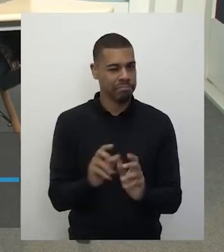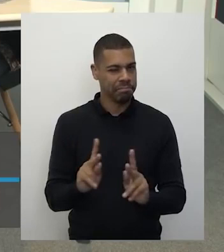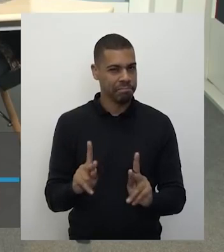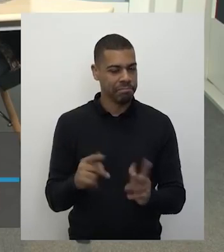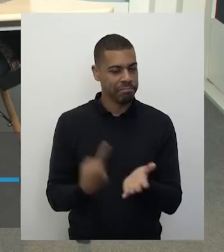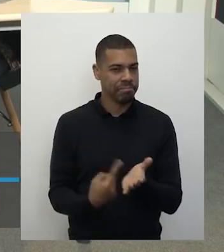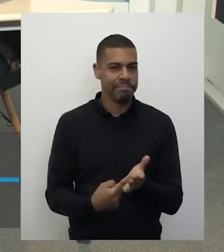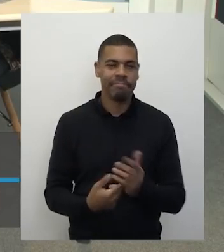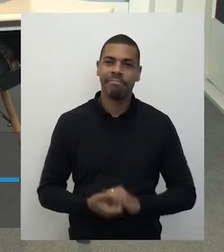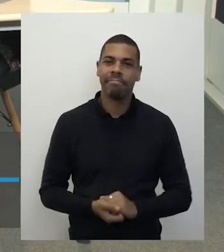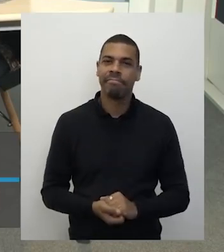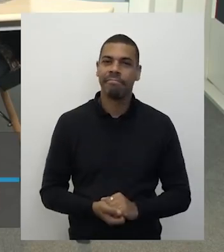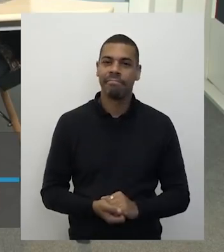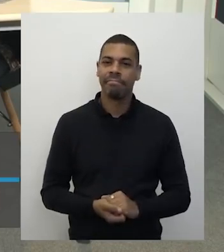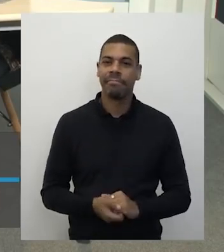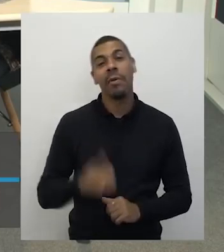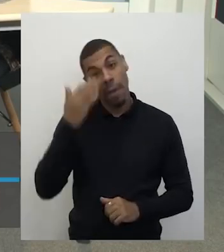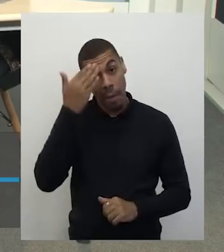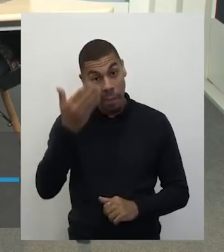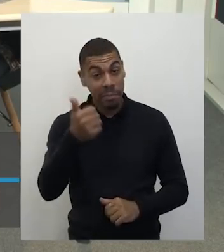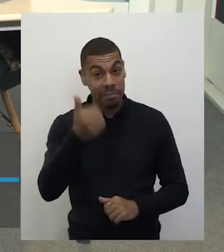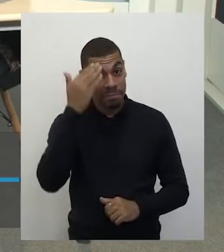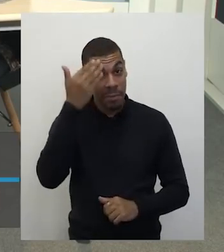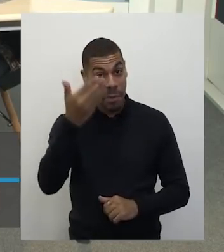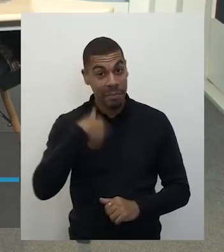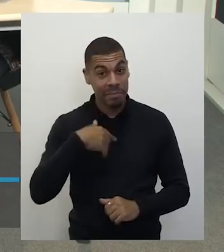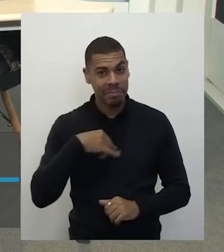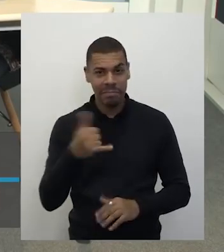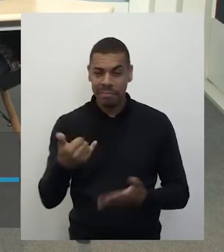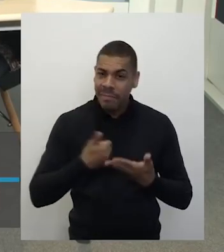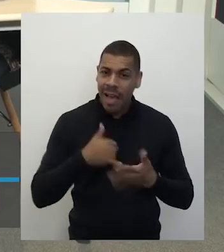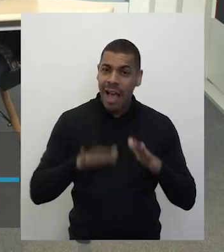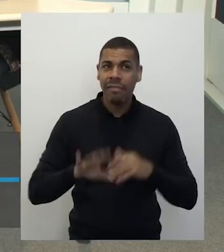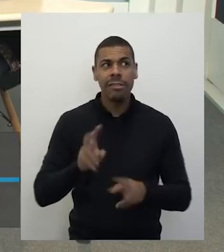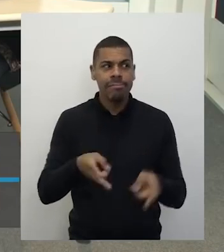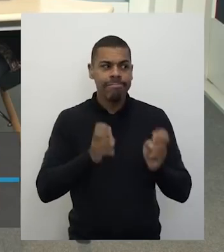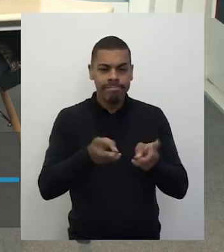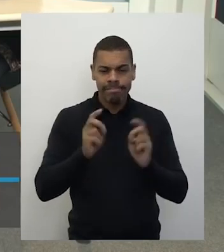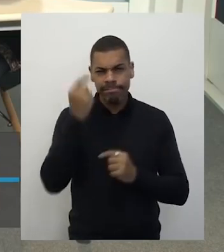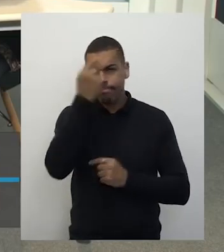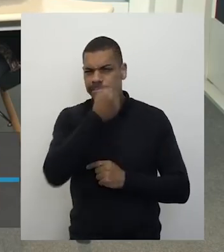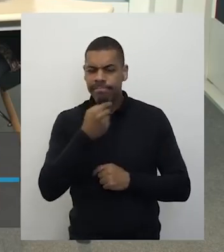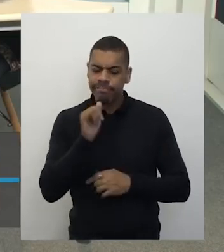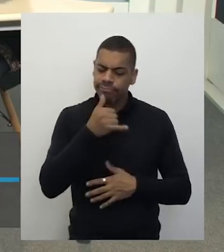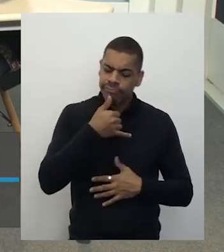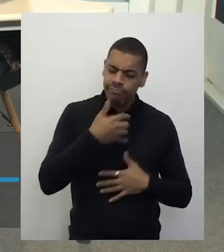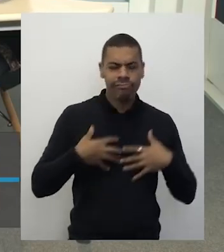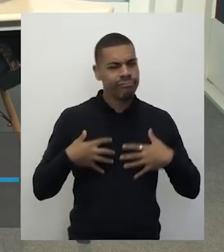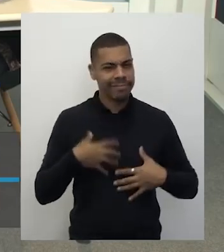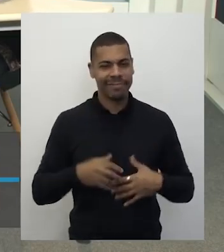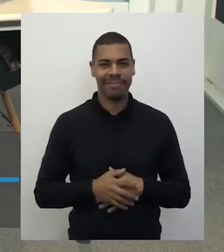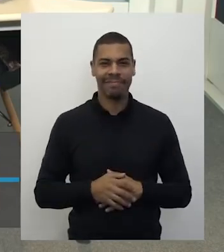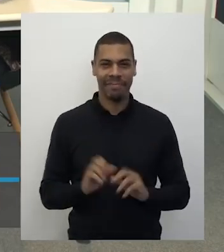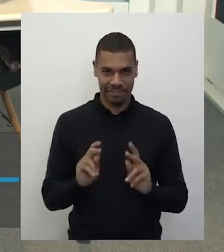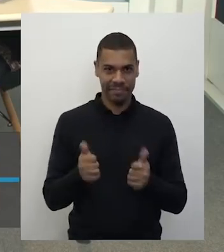tentando focar. Então, é o seguinte... Mas valeu, Pro, valeu a chamada aí, porque às vezes a gente nem tá percebendo o que tá passando. Essa imagem,